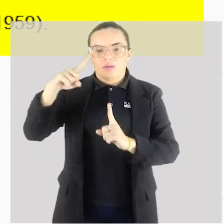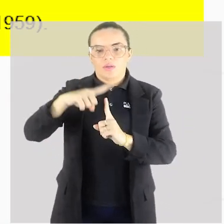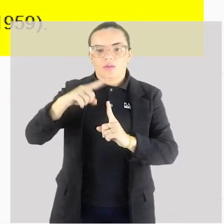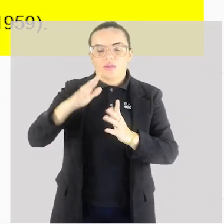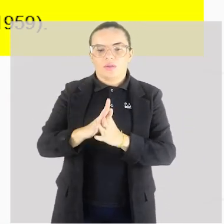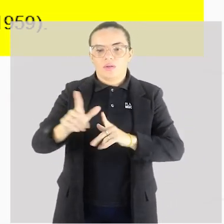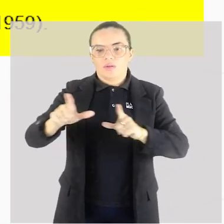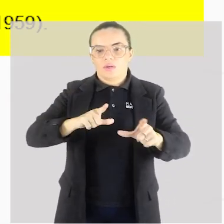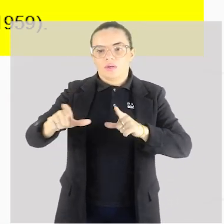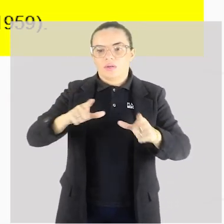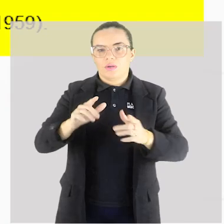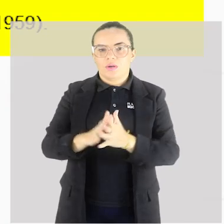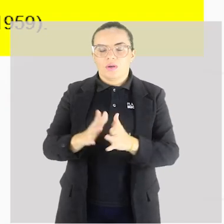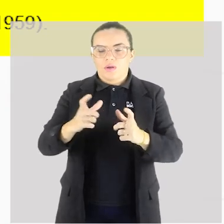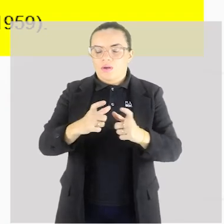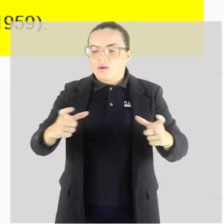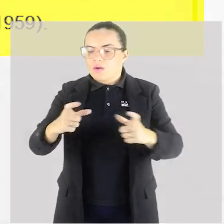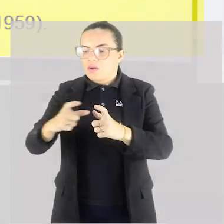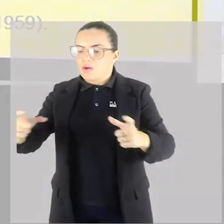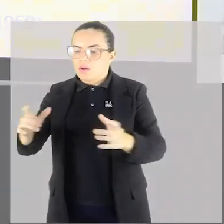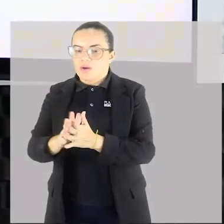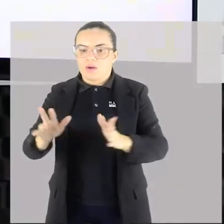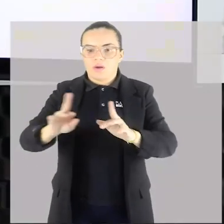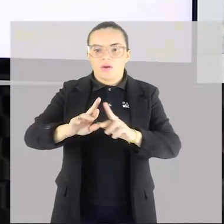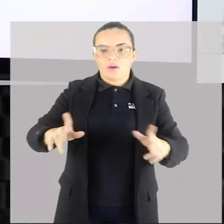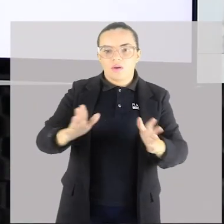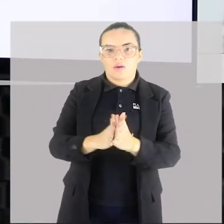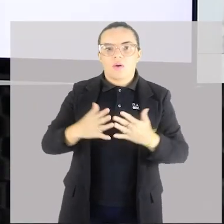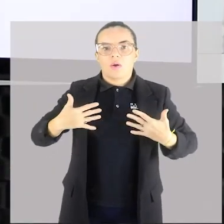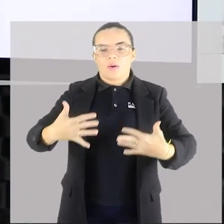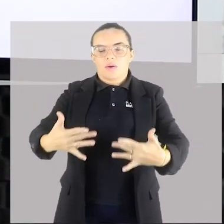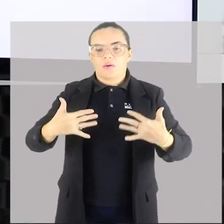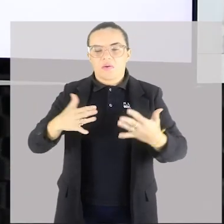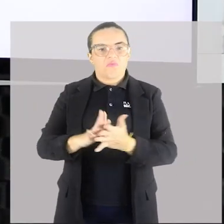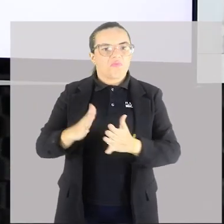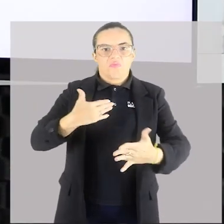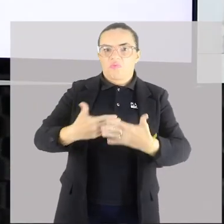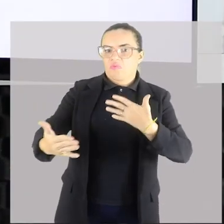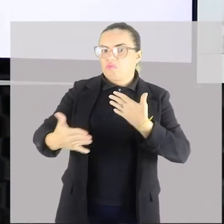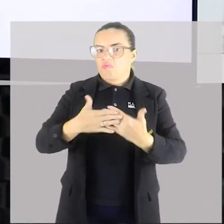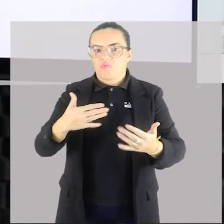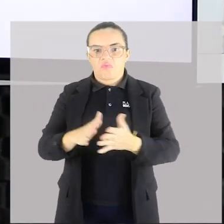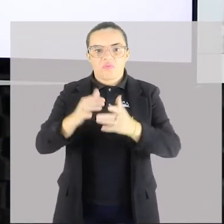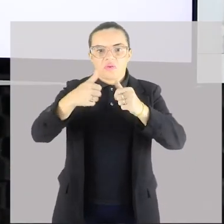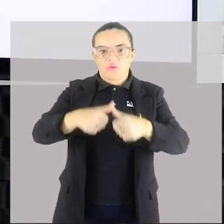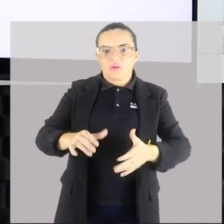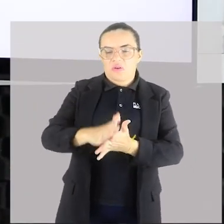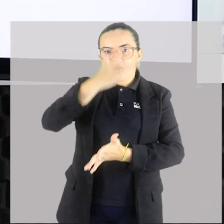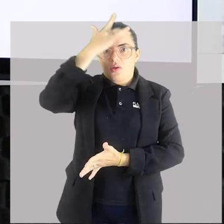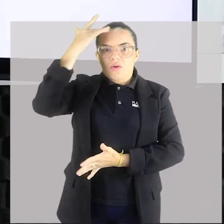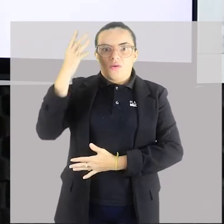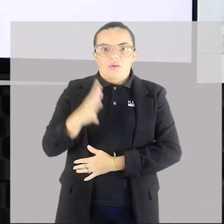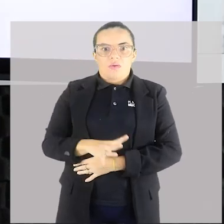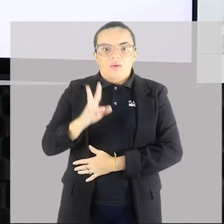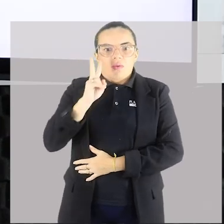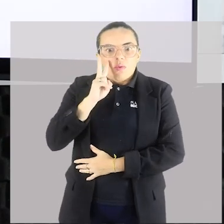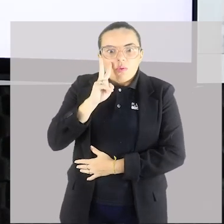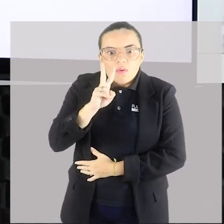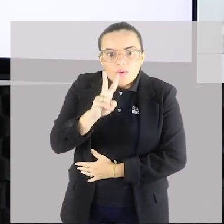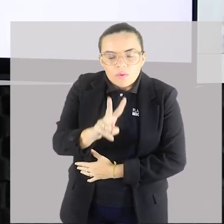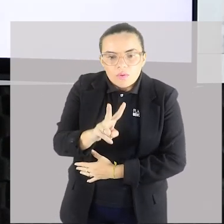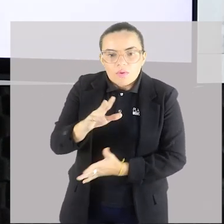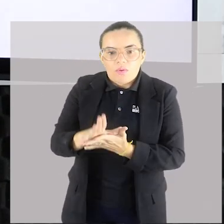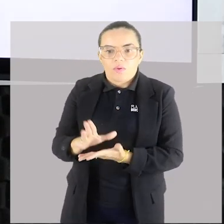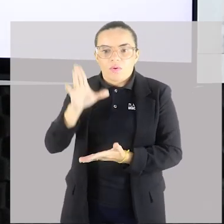sensação. Os ambientes são quase transparentes, não importa onde a pessoa esteja, ela estará sempre atenta ao que está acontecendo